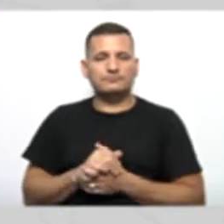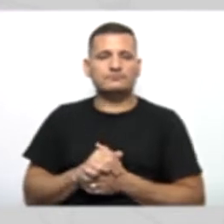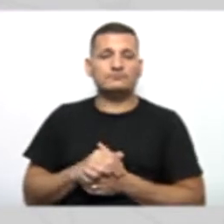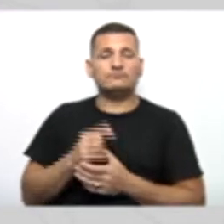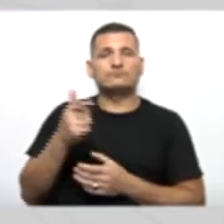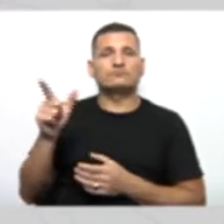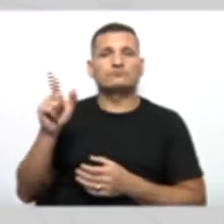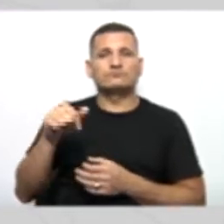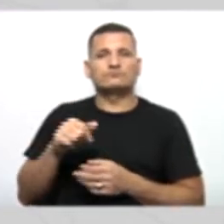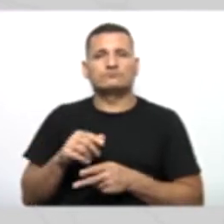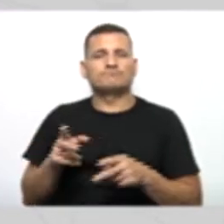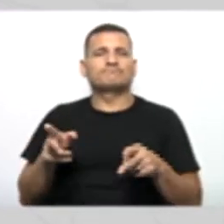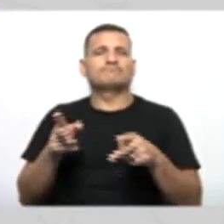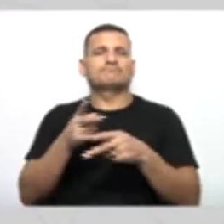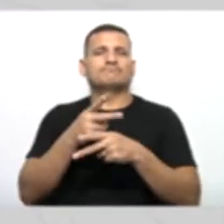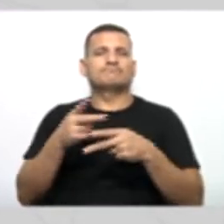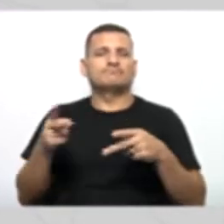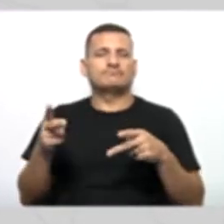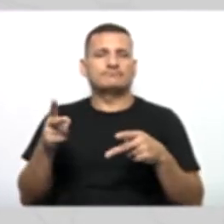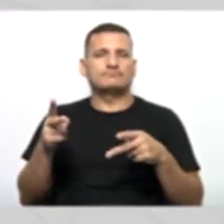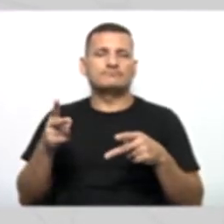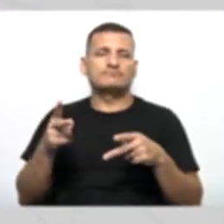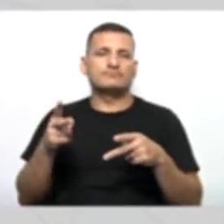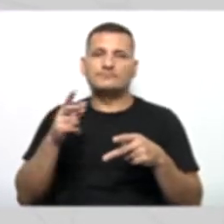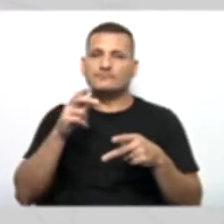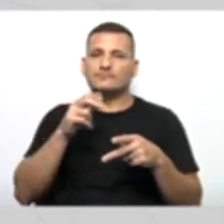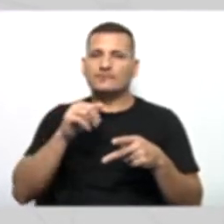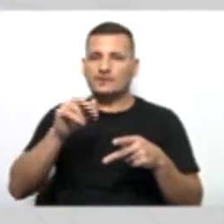Hoje nós temos uma capacidade de poluir o ar gigantesca.